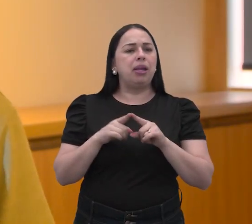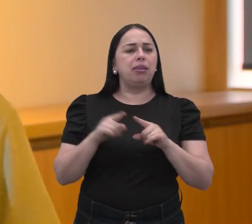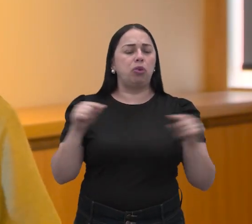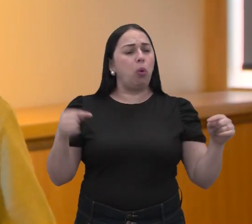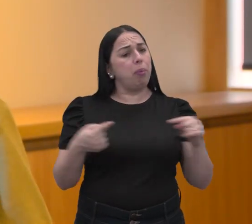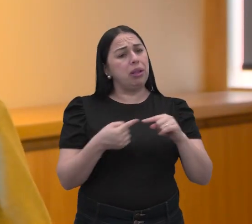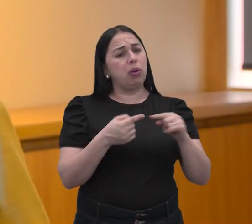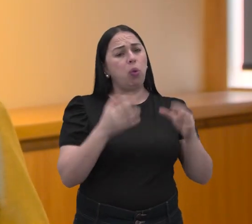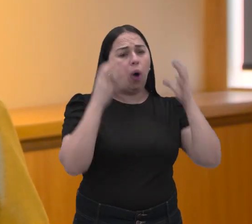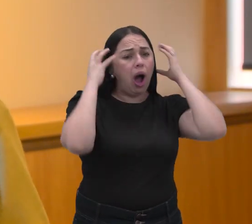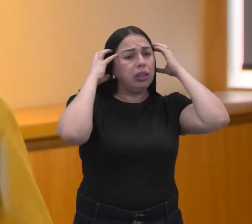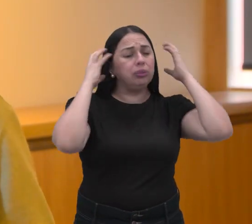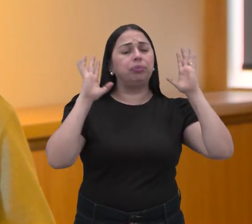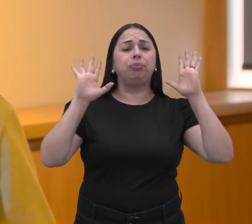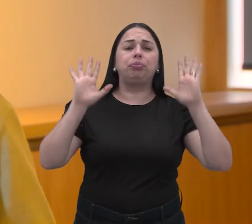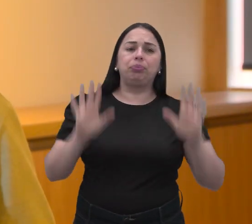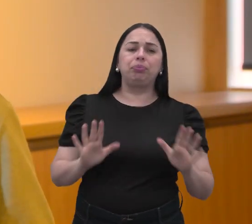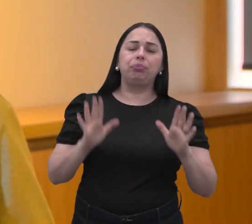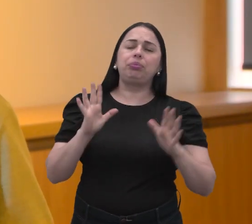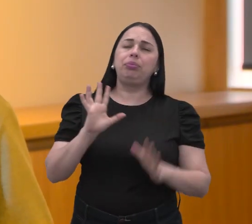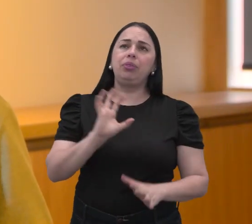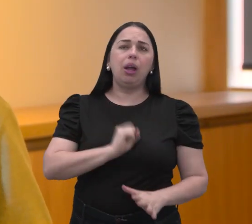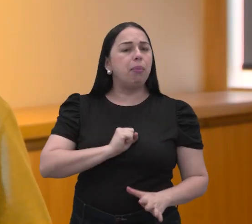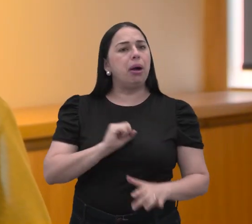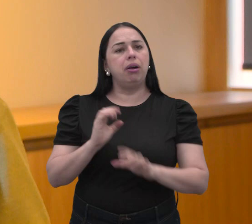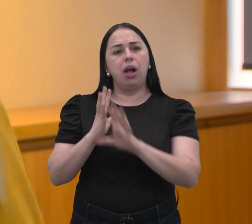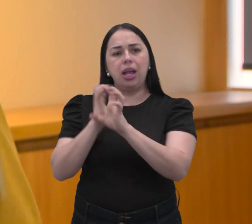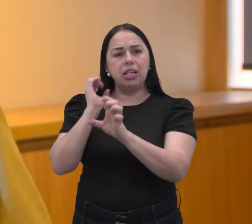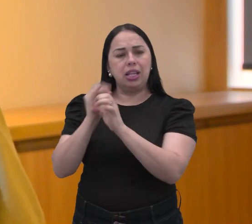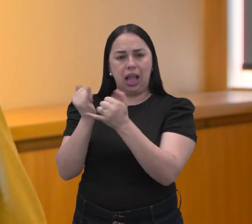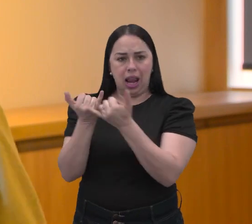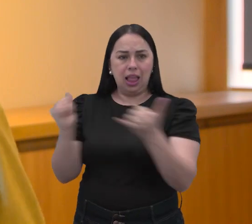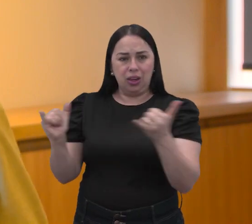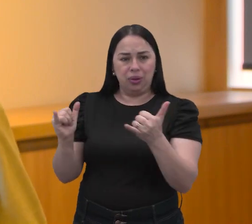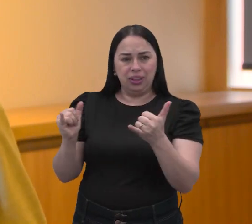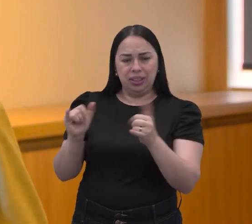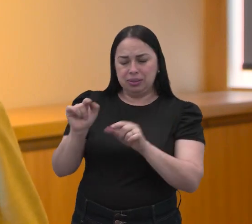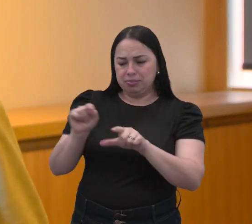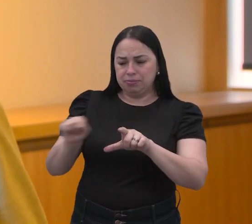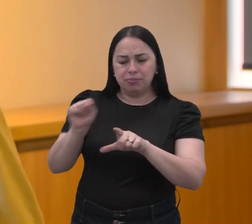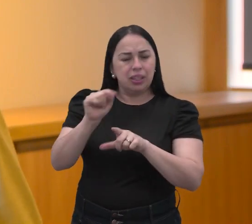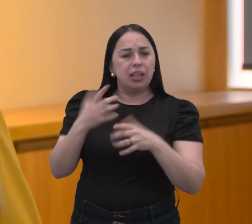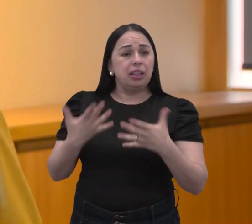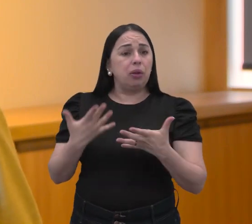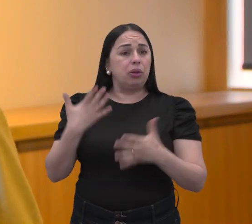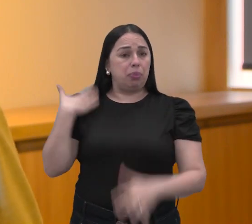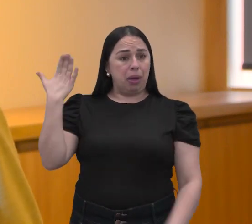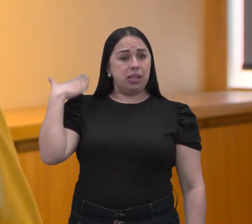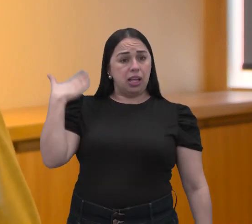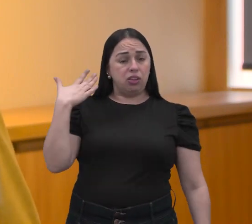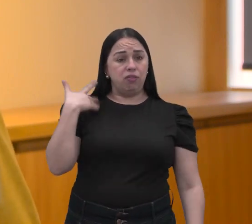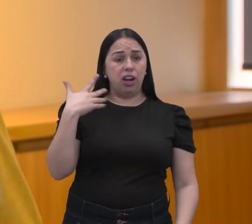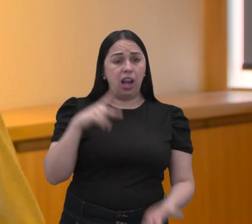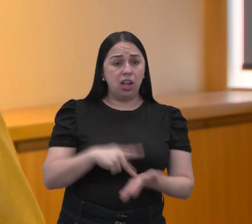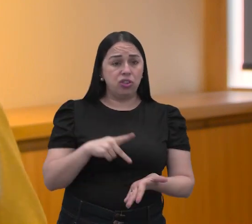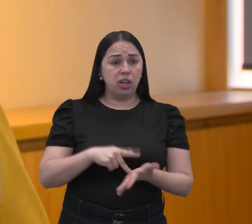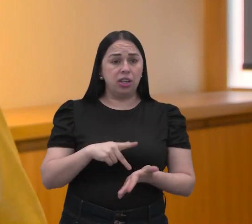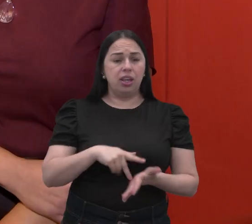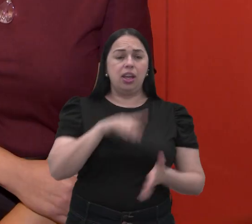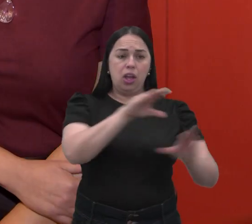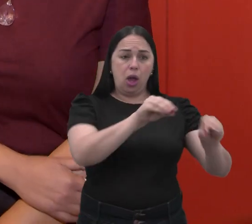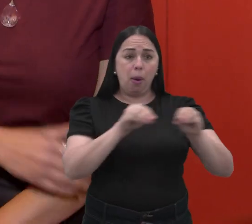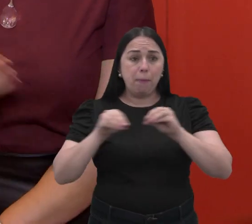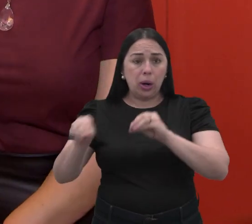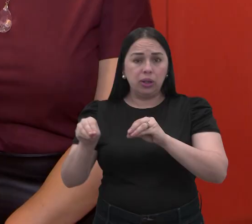casou o rádio, né? Eu sempre gostei de engenharia eletrônica. E na época a minha ideia era realmente, quando eu